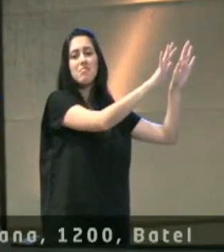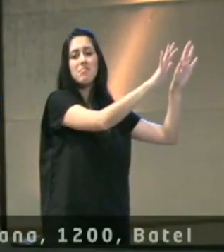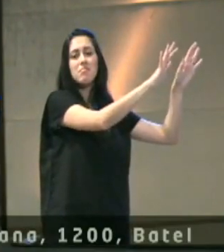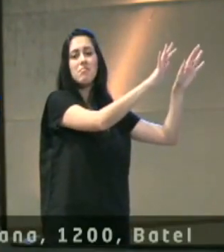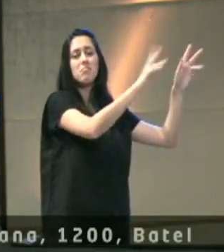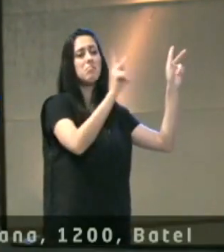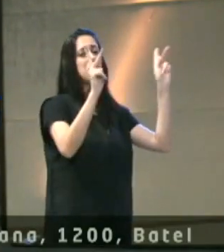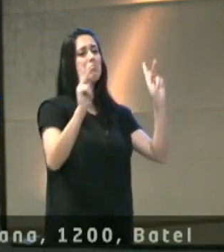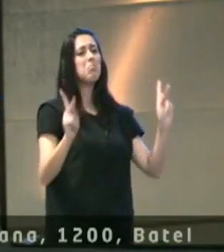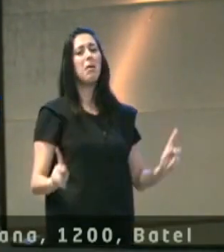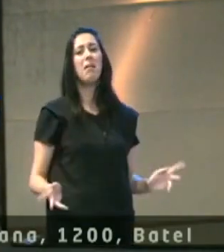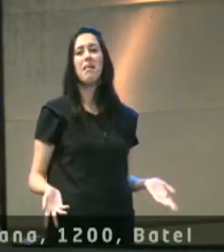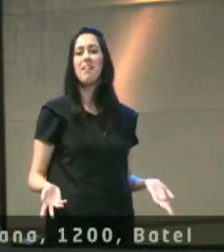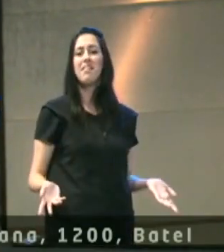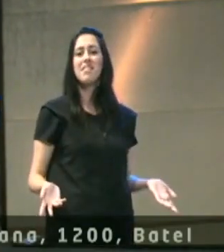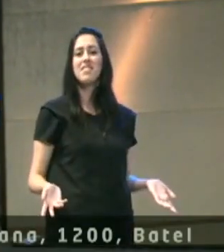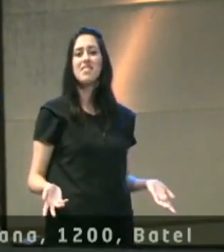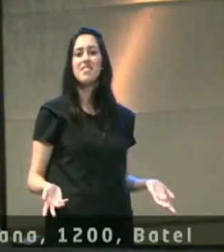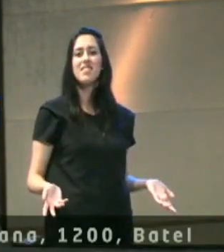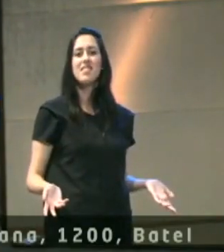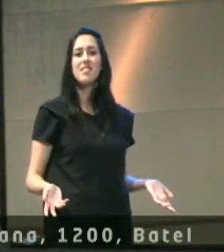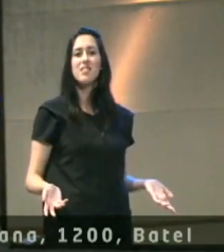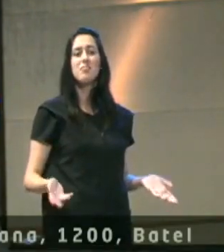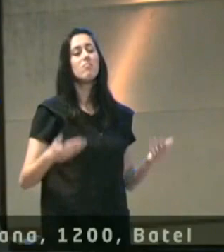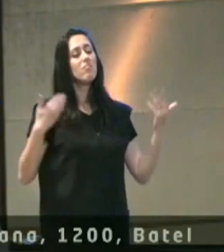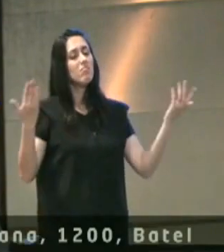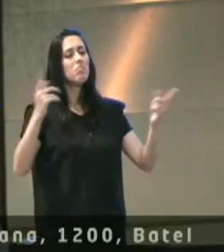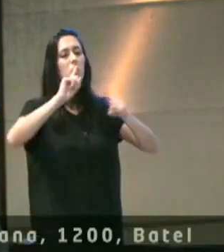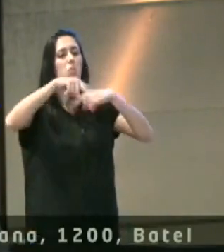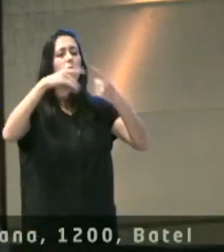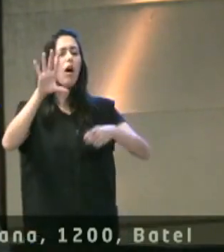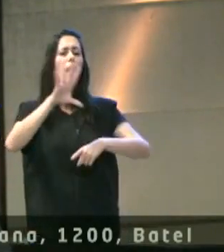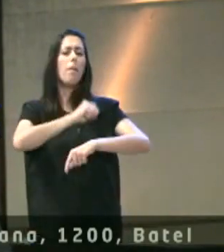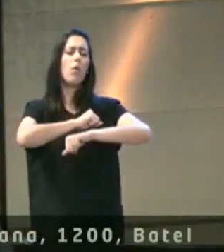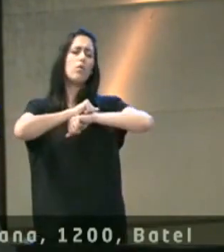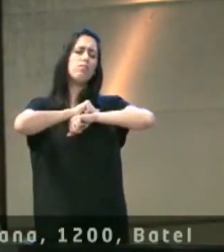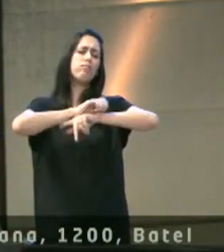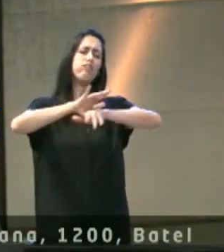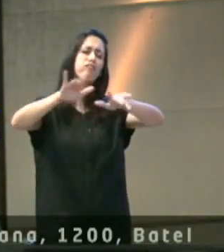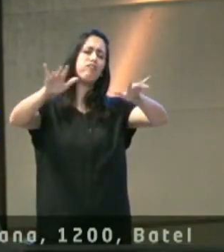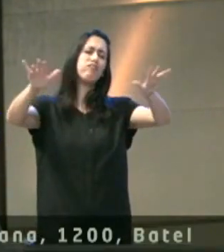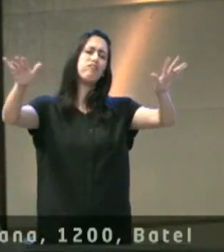o rastro do testemunho do amor que ficou.